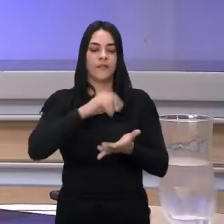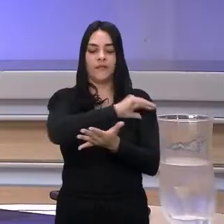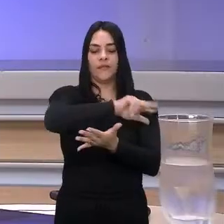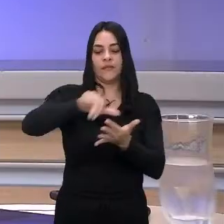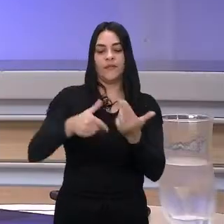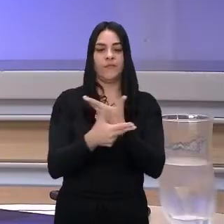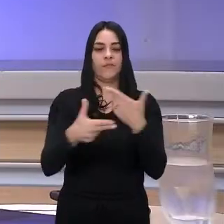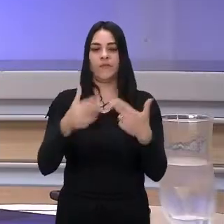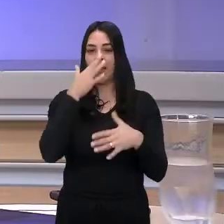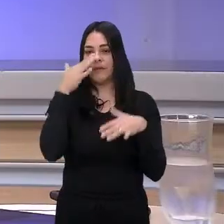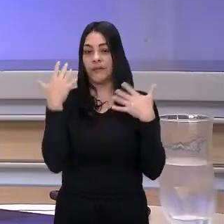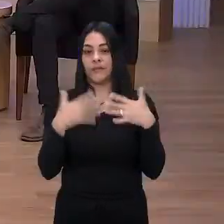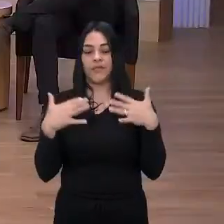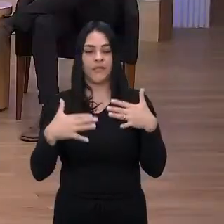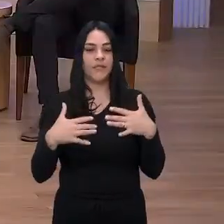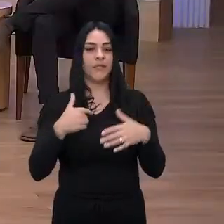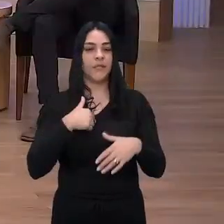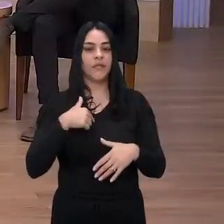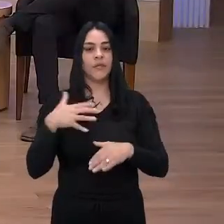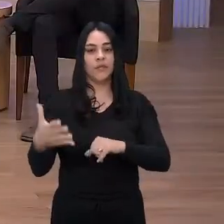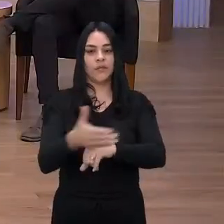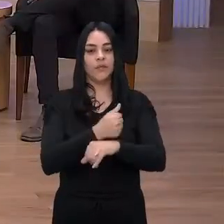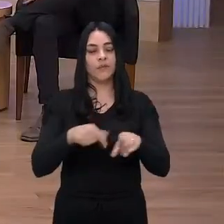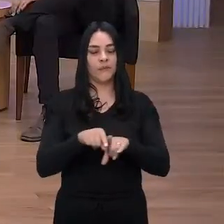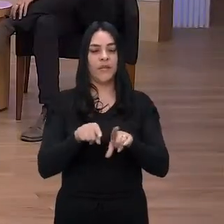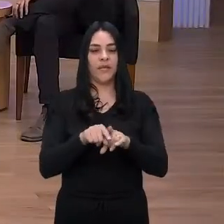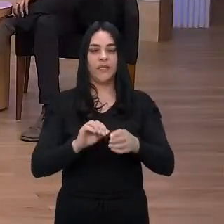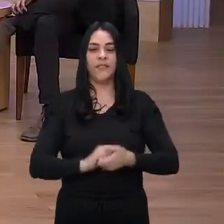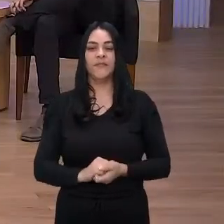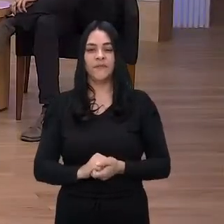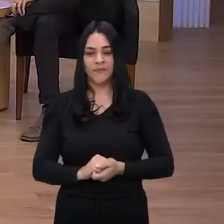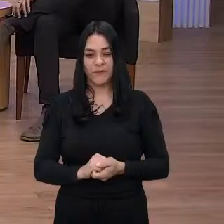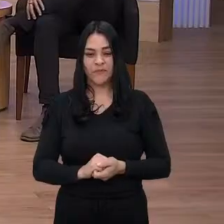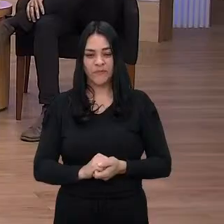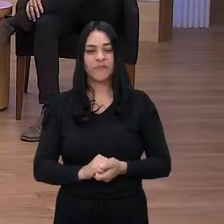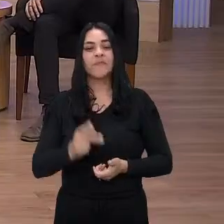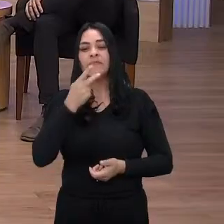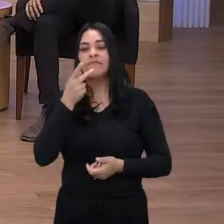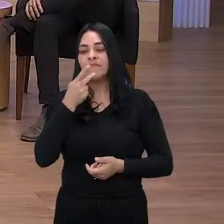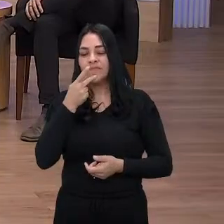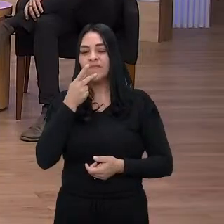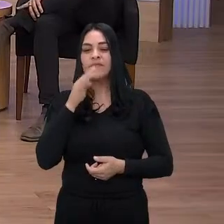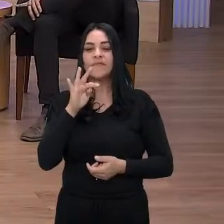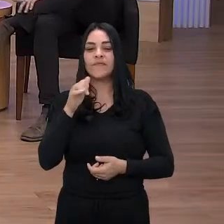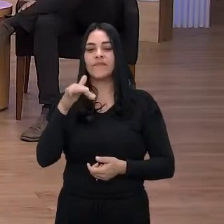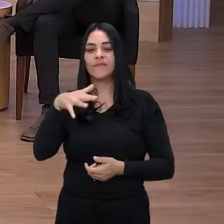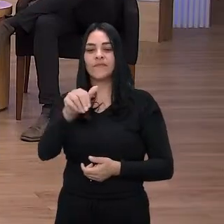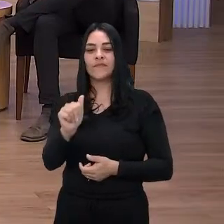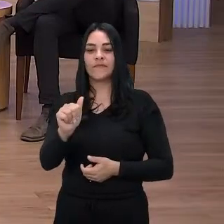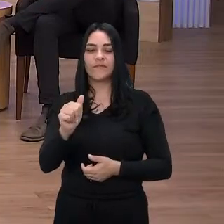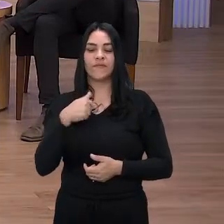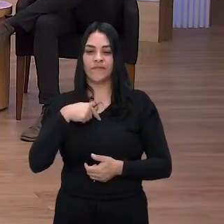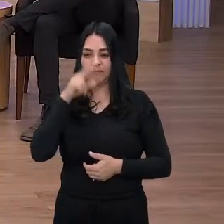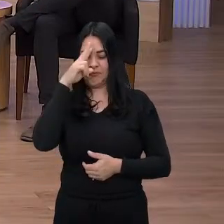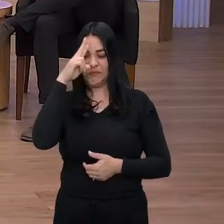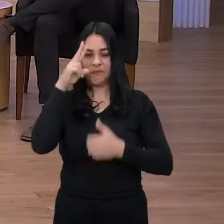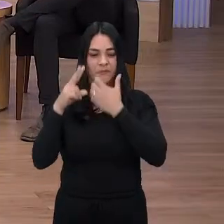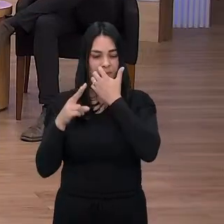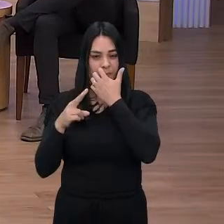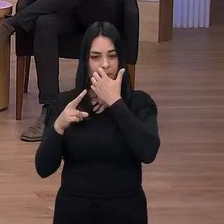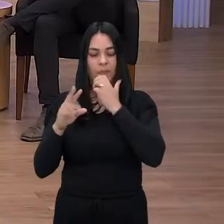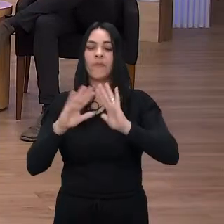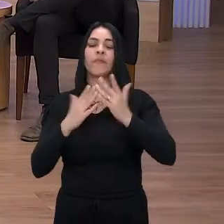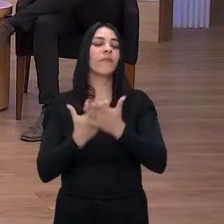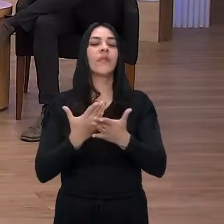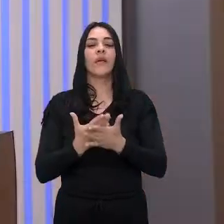é impressionante. Eu estou até resgatando um agora, que é com a fala da Fabiana, eu lembrei. Eu só não vou lembrar o nome da escola, que é uma pena,